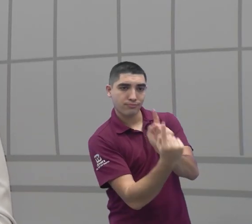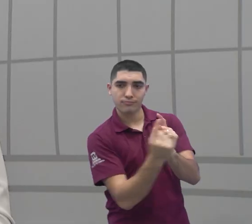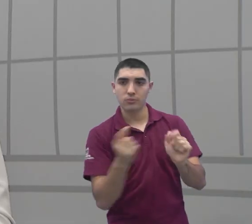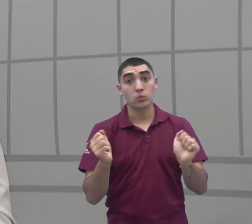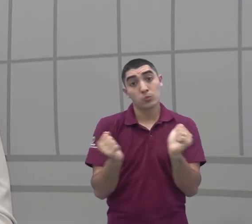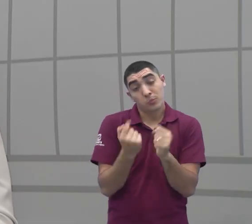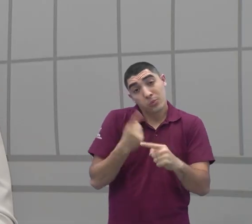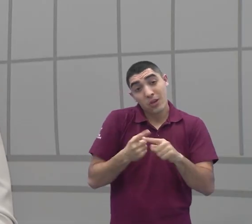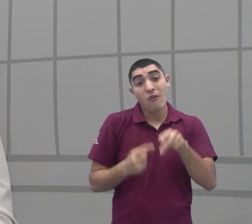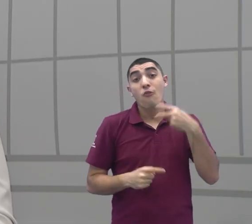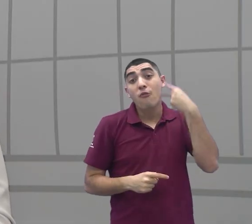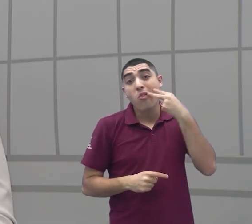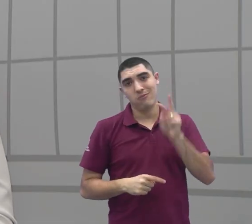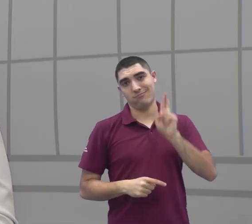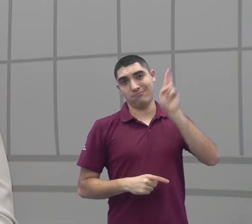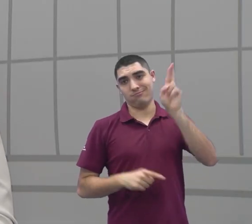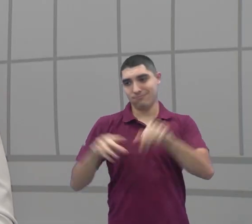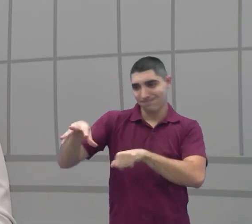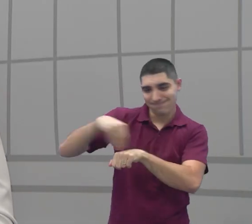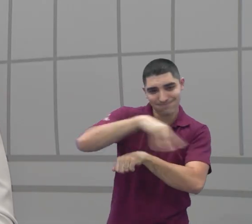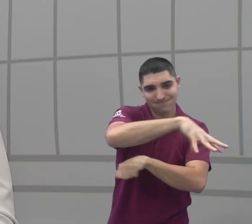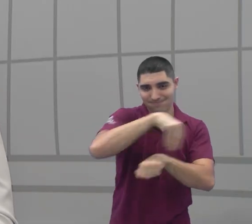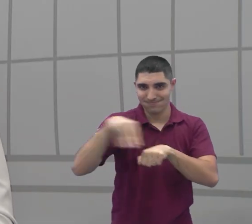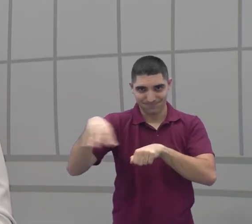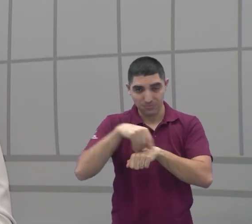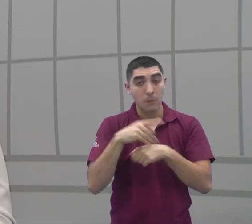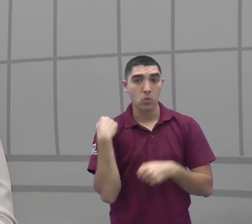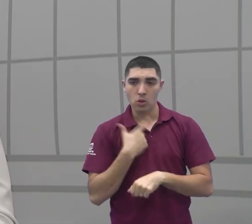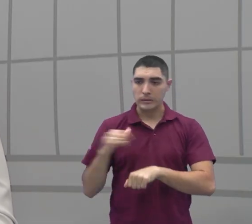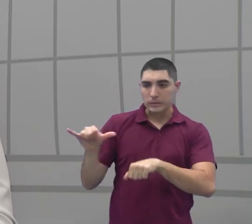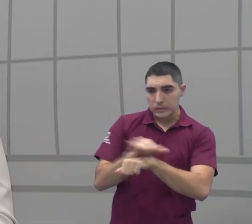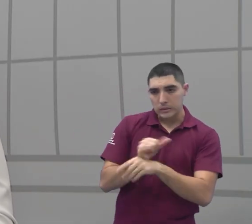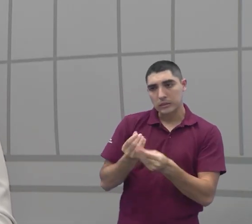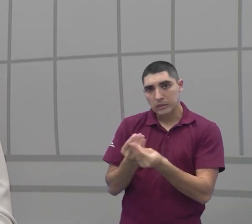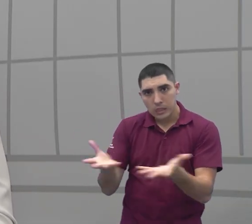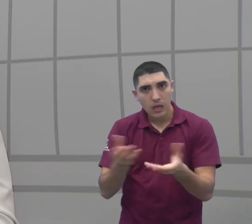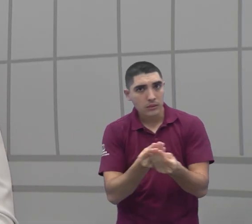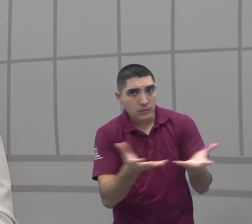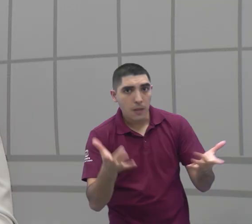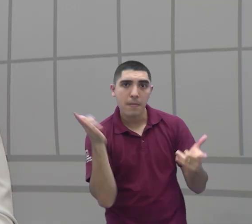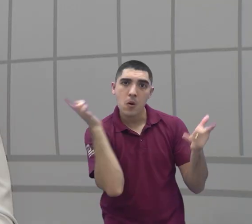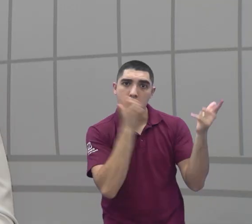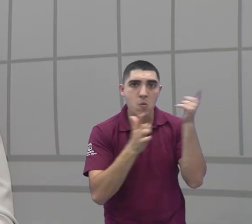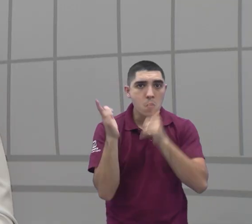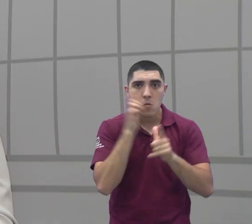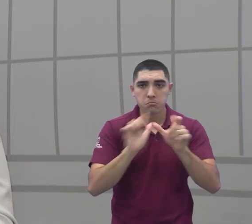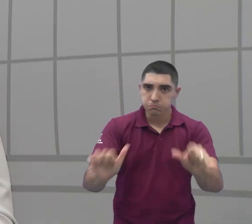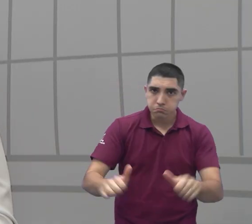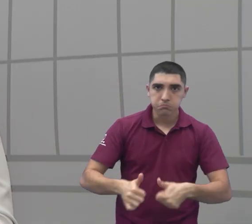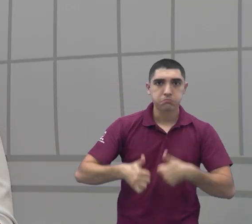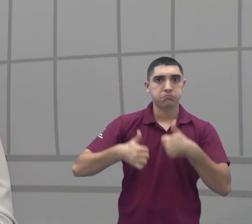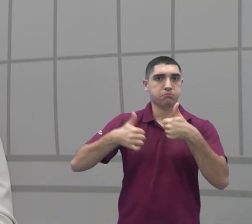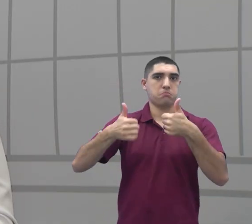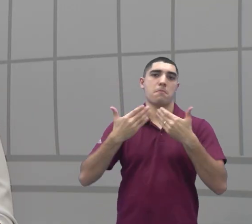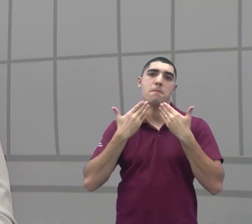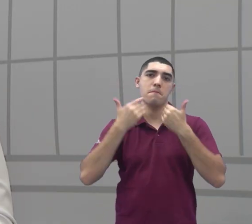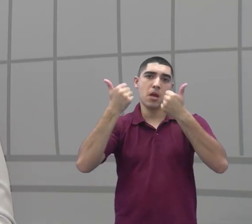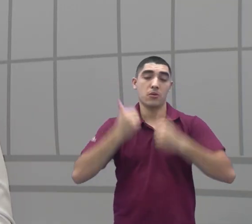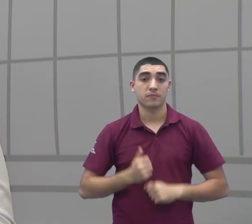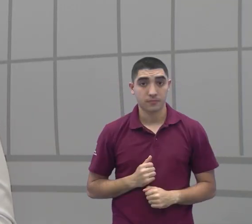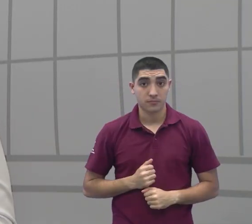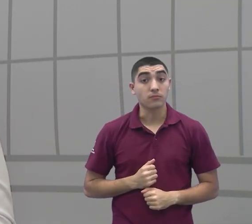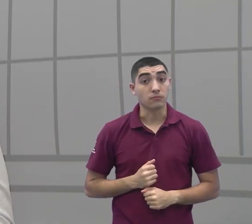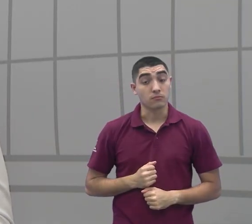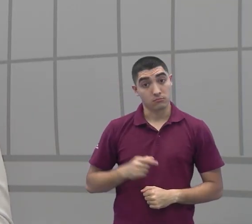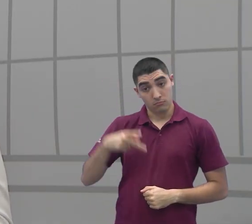e os vereadores, que é a nossa interface com a população, né, que sempre são os vereadores, as ferramentas necessárias para eles levarem para a população os resultados